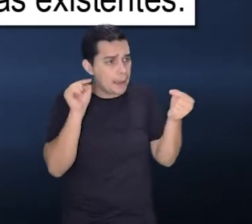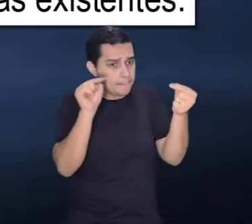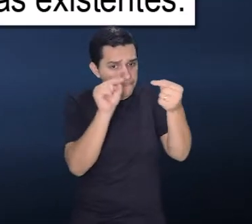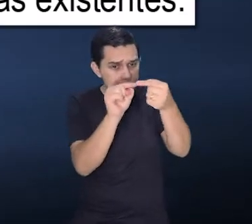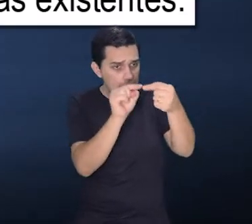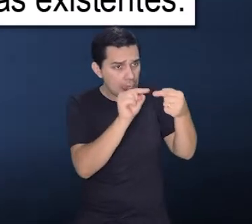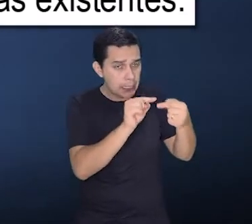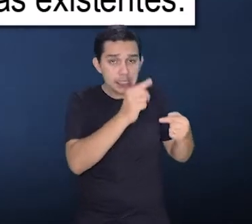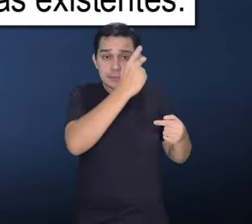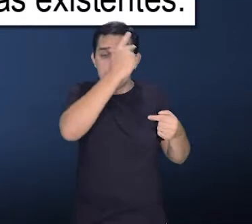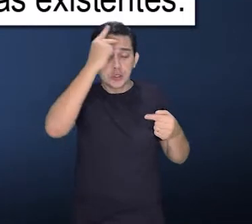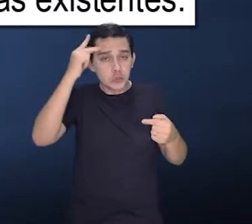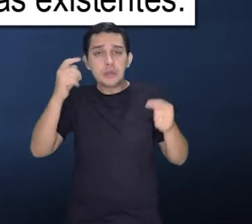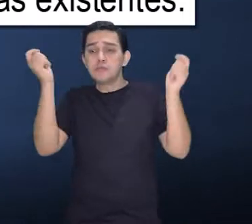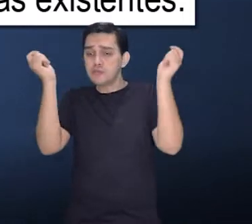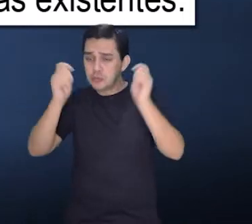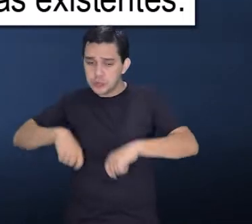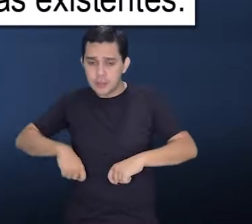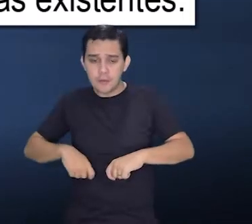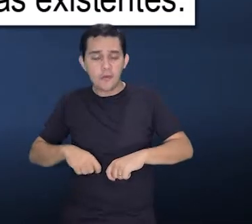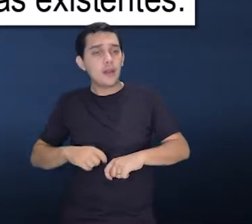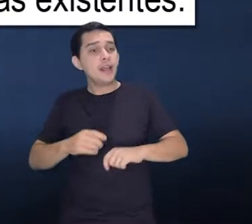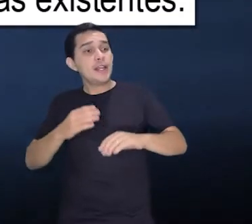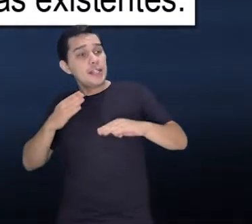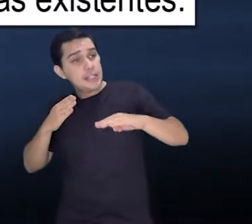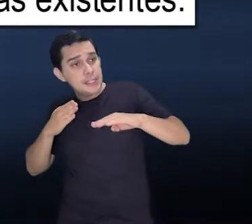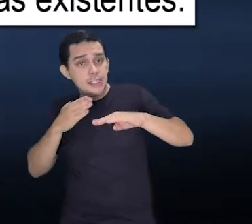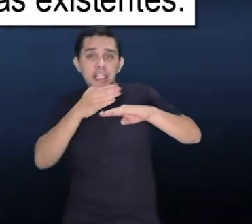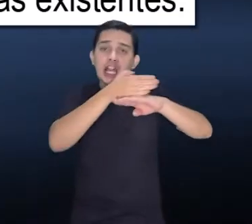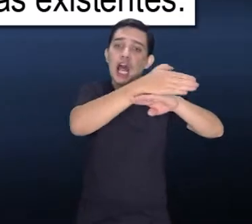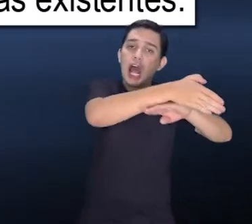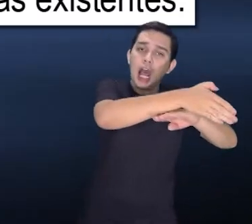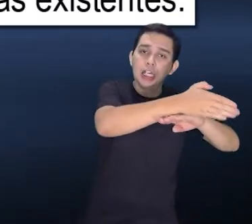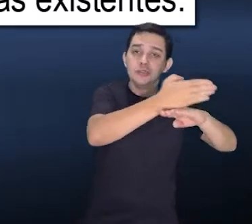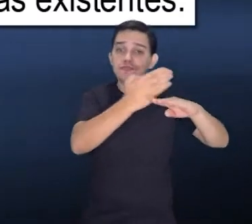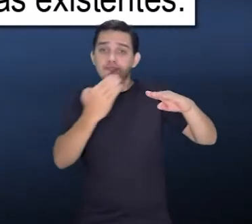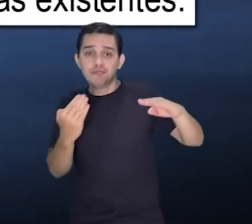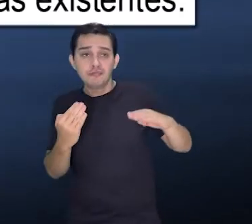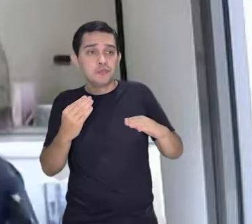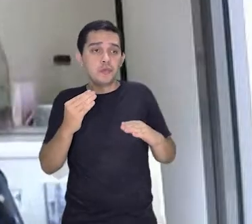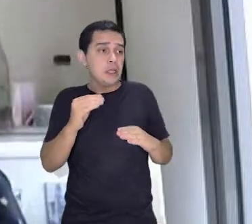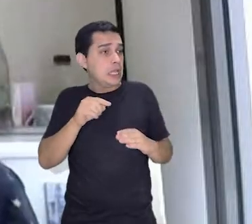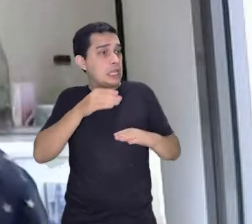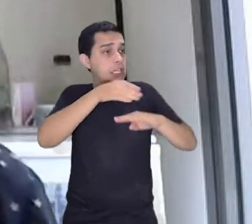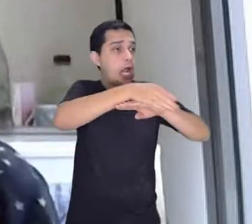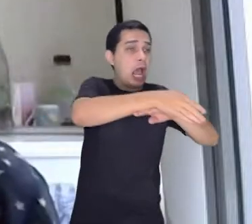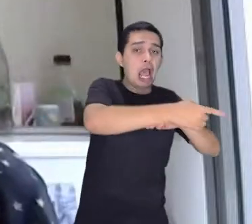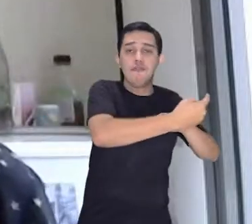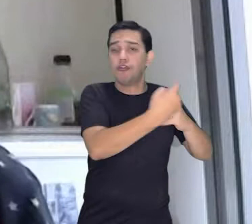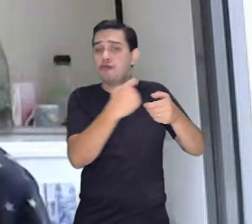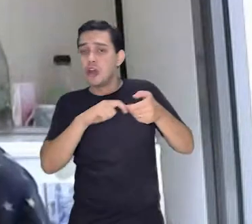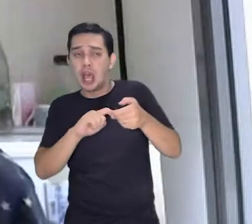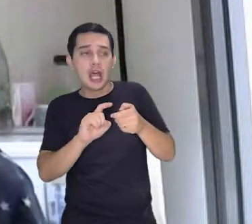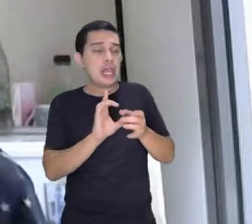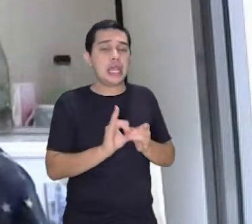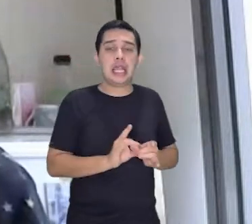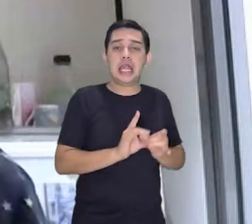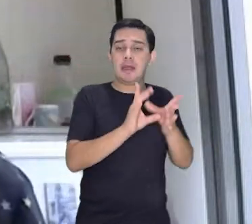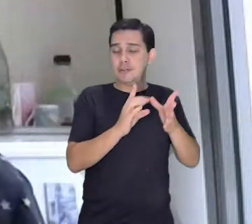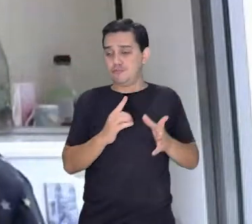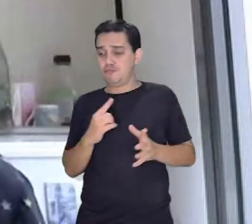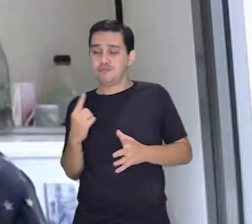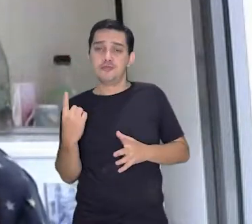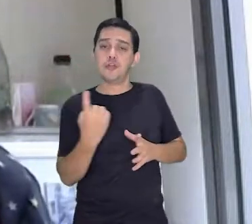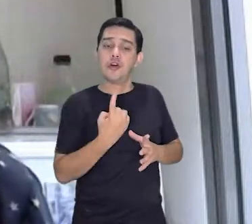para que as pessoas possam, então, ter essa mobilidade, possam então transitar de forma